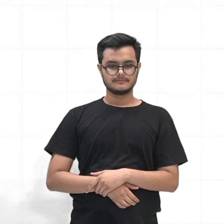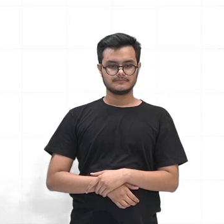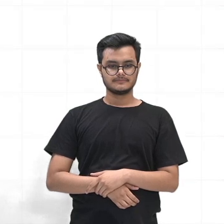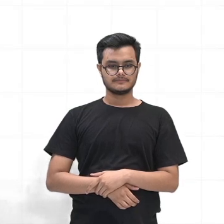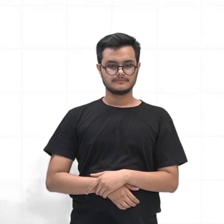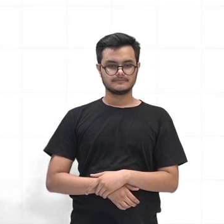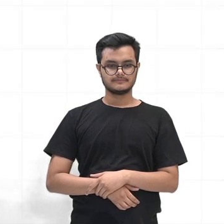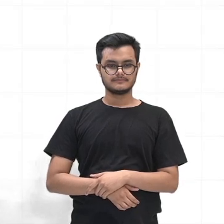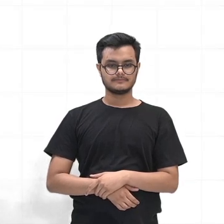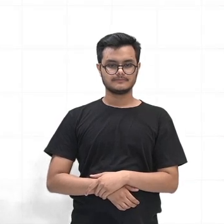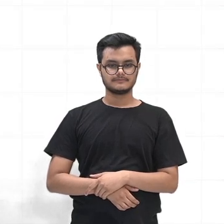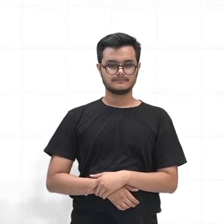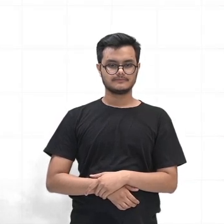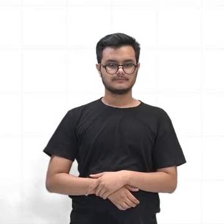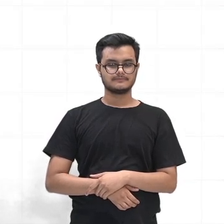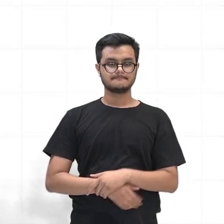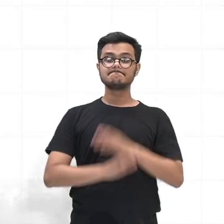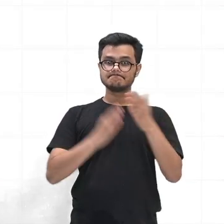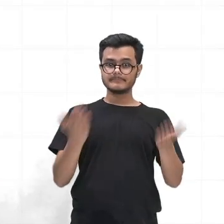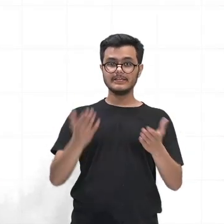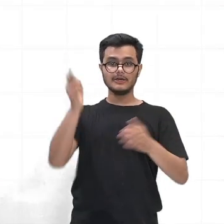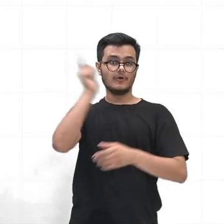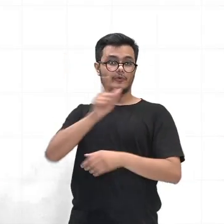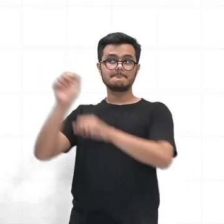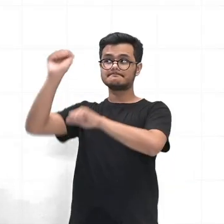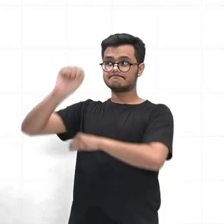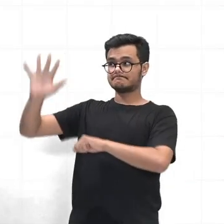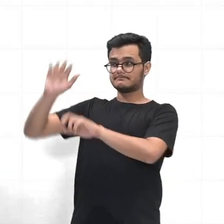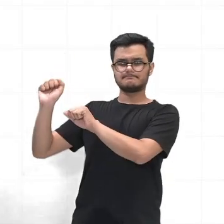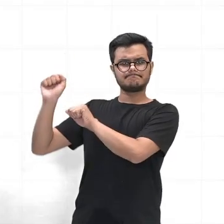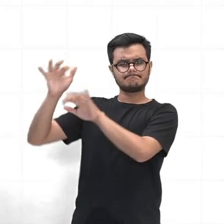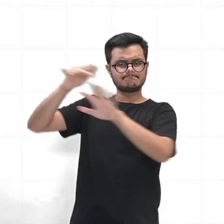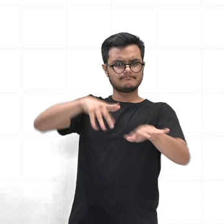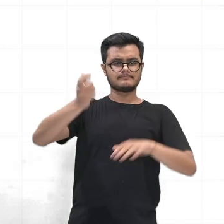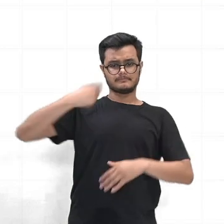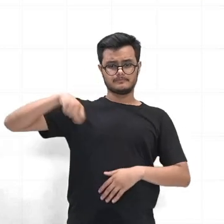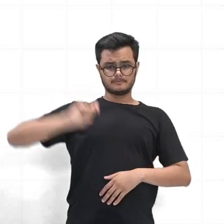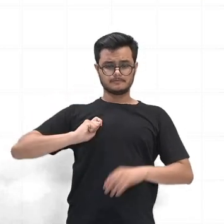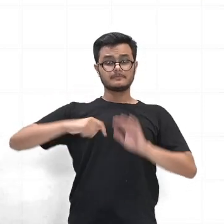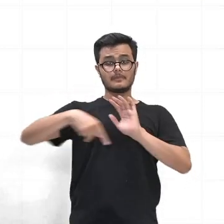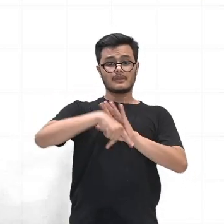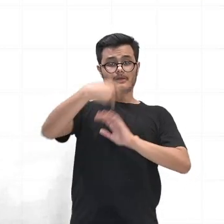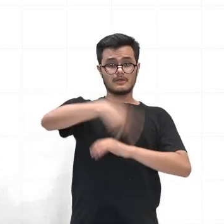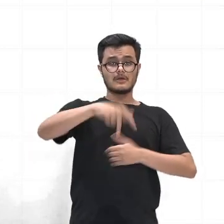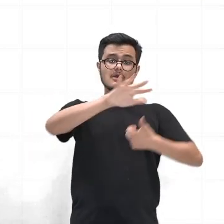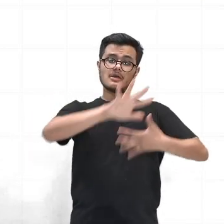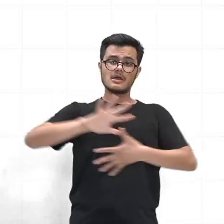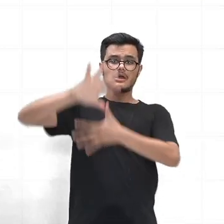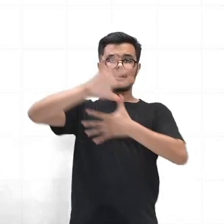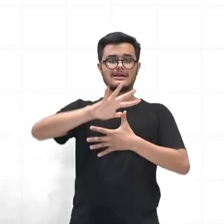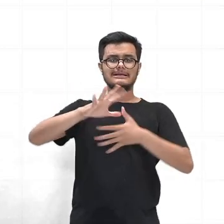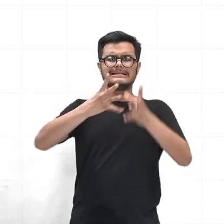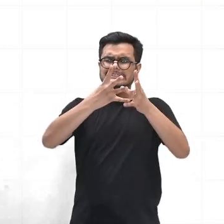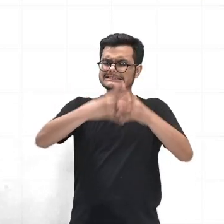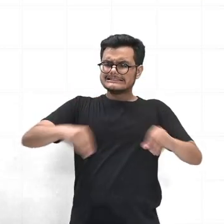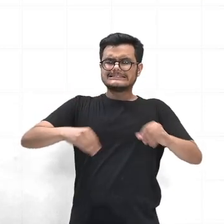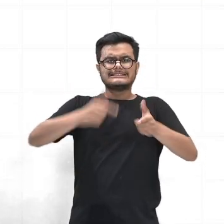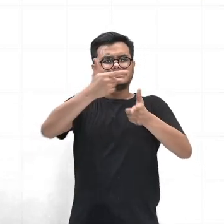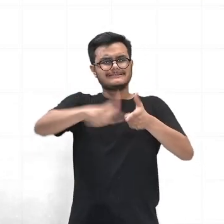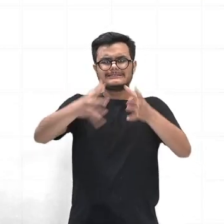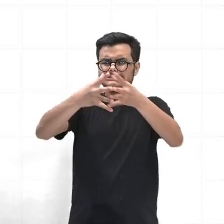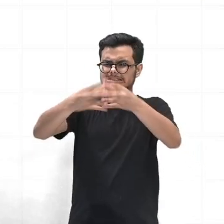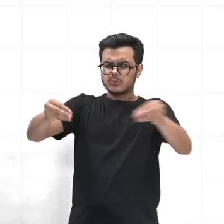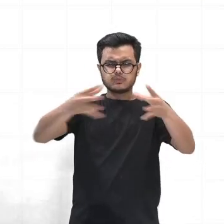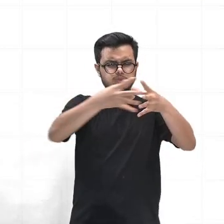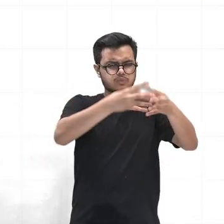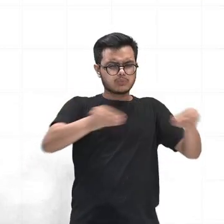Continuando. A conquista espanhola e portuguesa da América levou à destruição de muitas